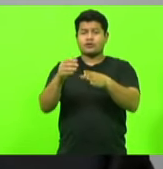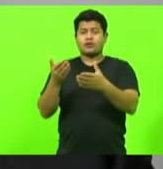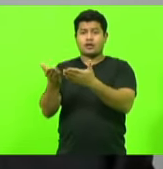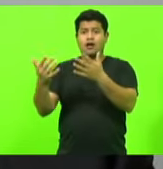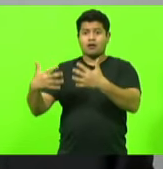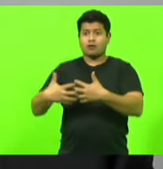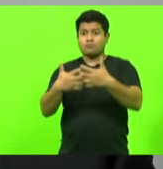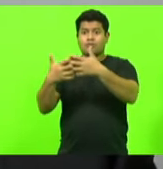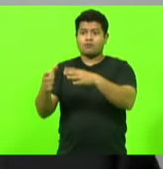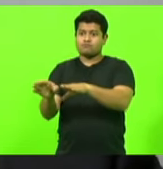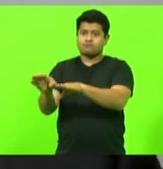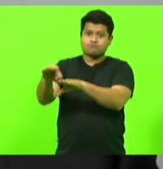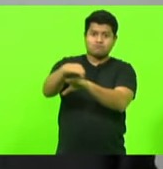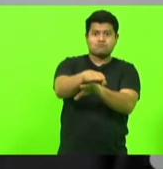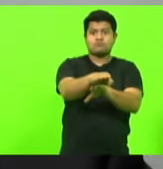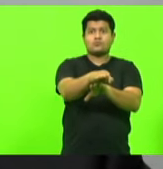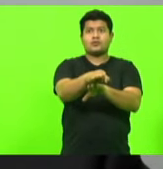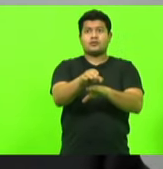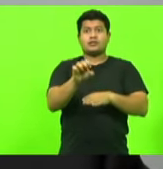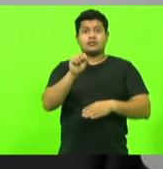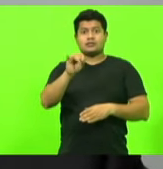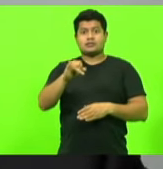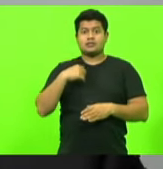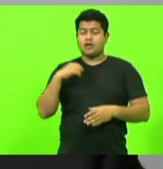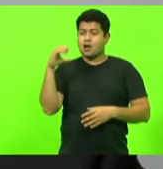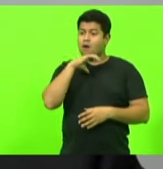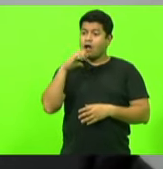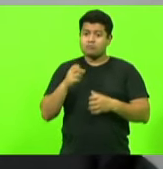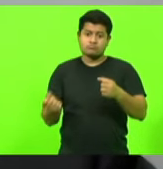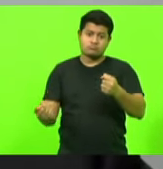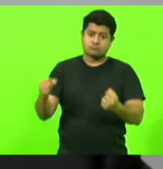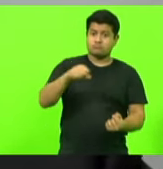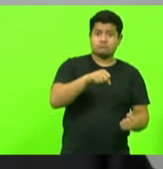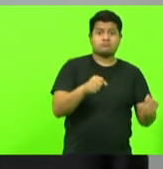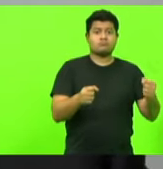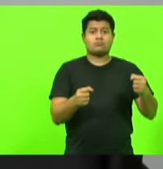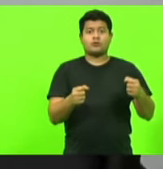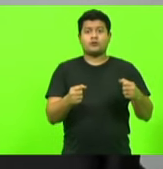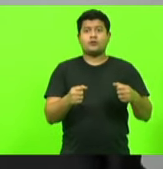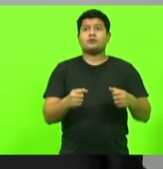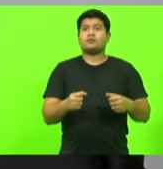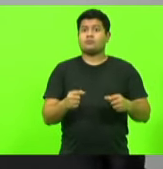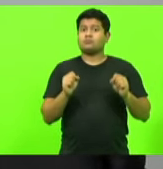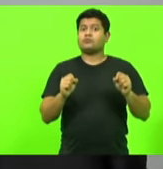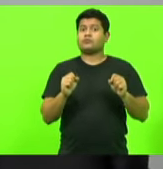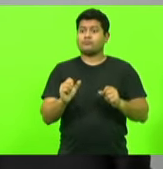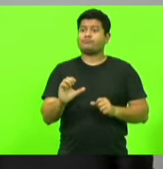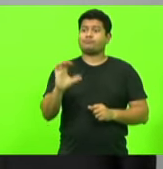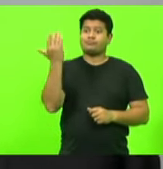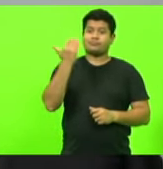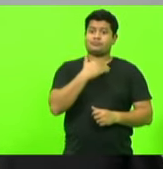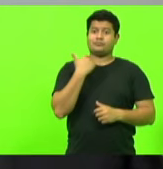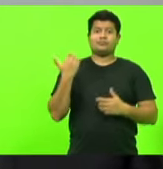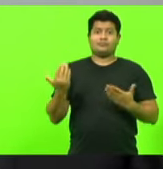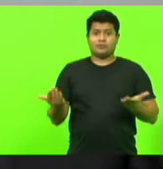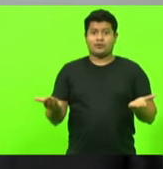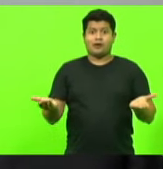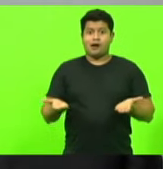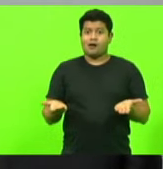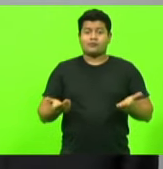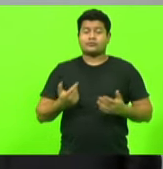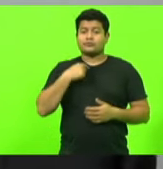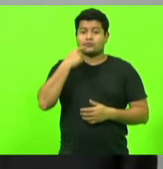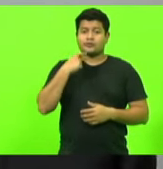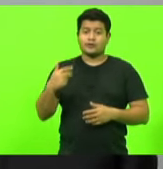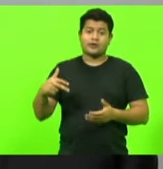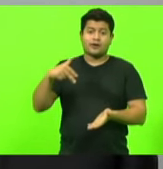minha faixa. Se eu não fosse o reflexo rápido, quem sabe eu não estaria aqui conversando neste momento. Porque